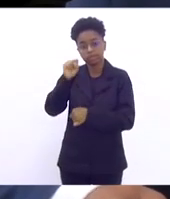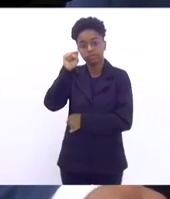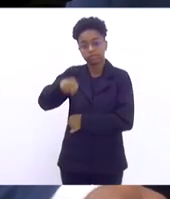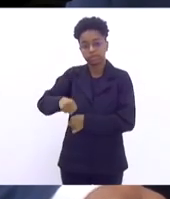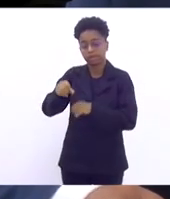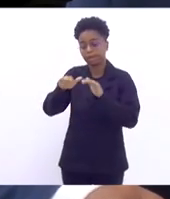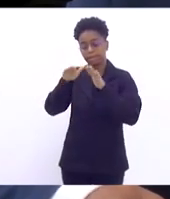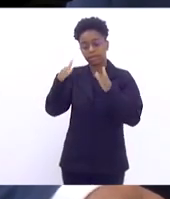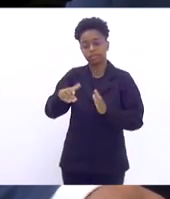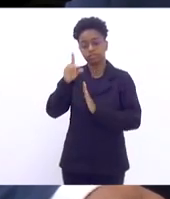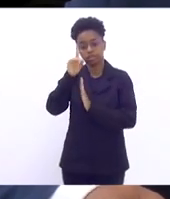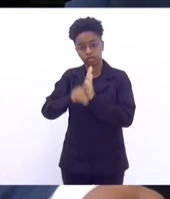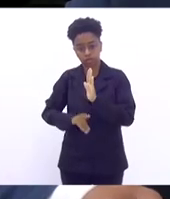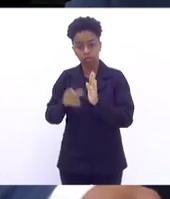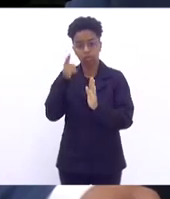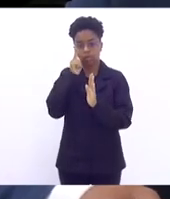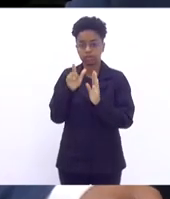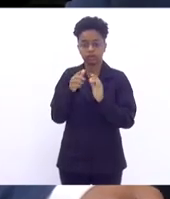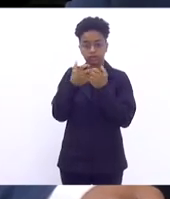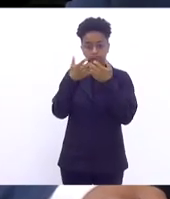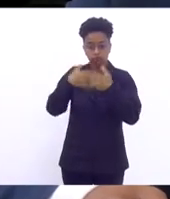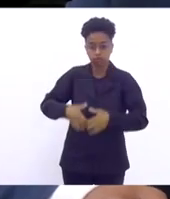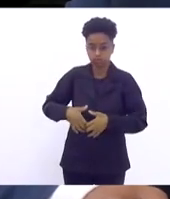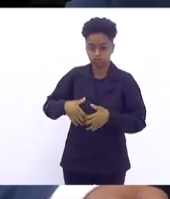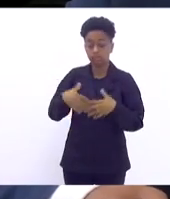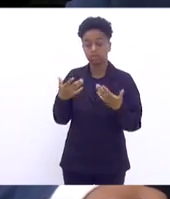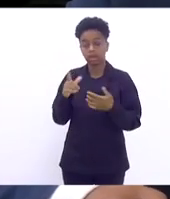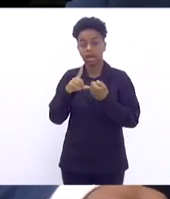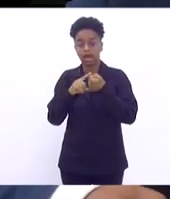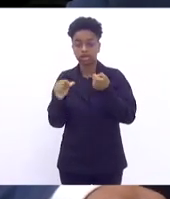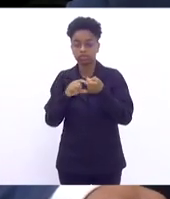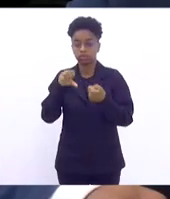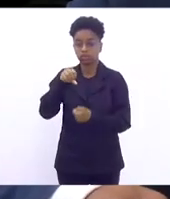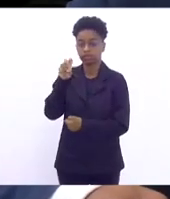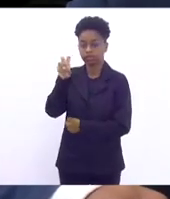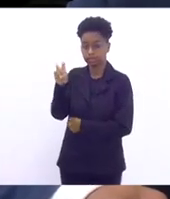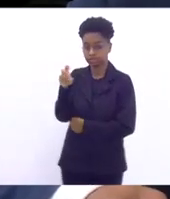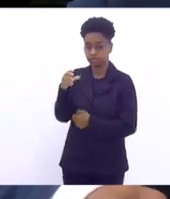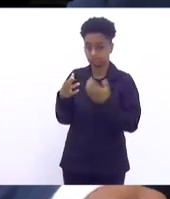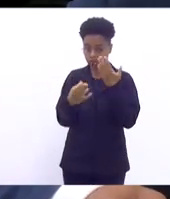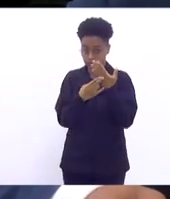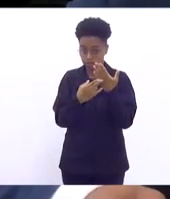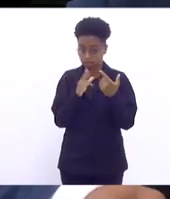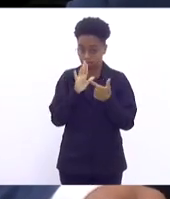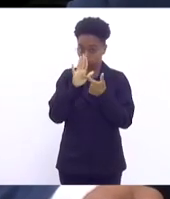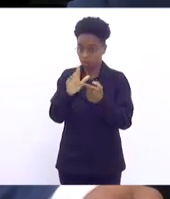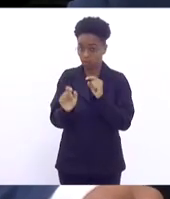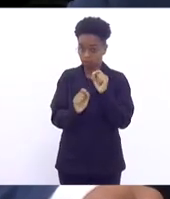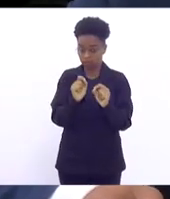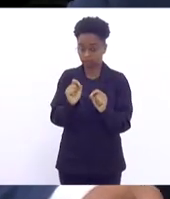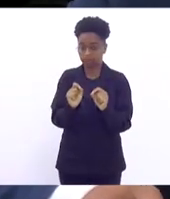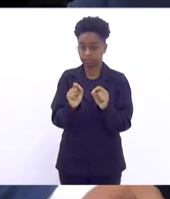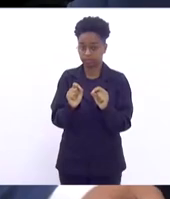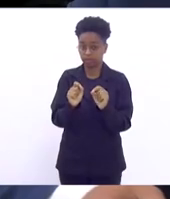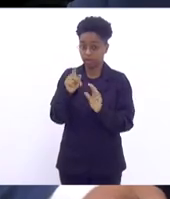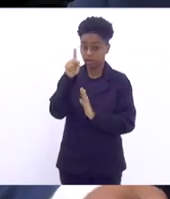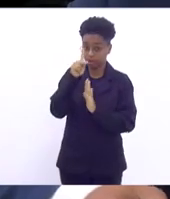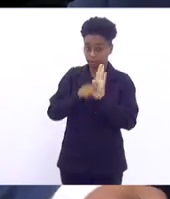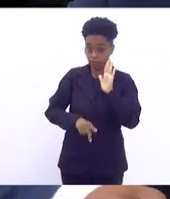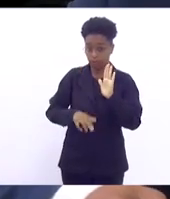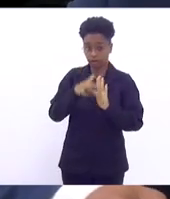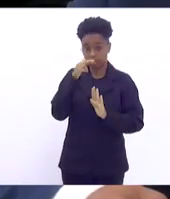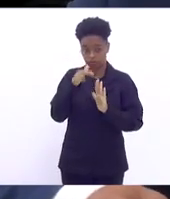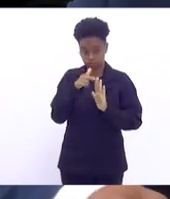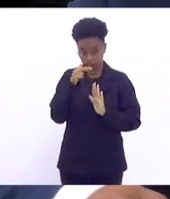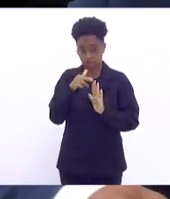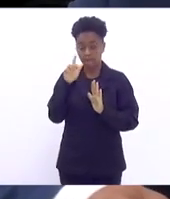garantiu o funcionamento do Parlamento E aí no artigo 95 do próprio Regimento a gente vai ter a seguinte chamada o projeto de resolução